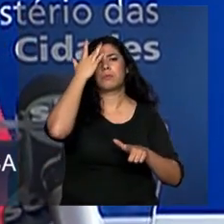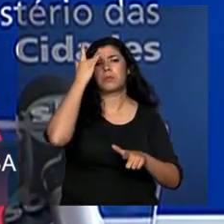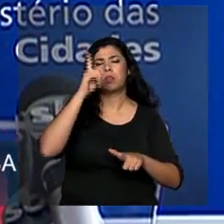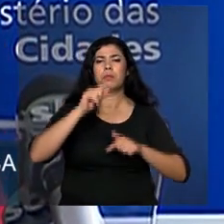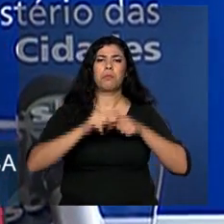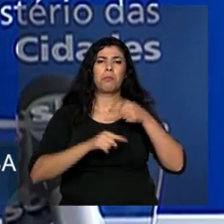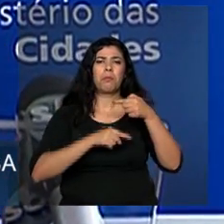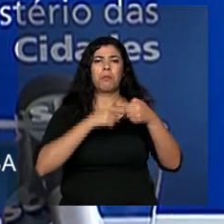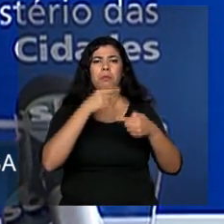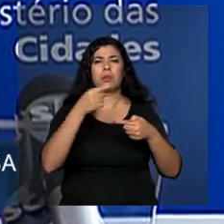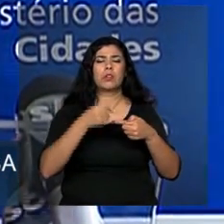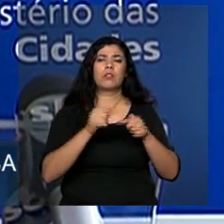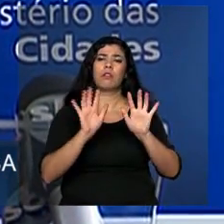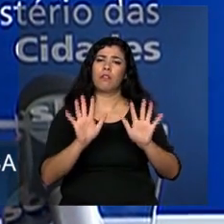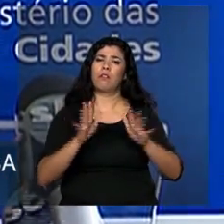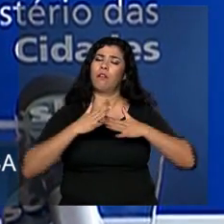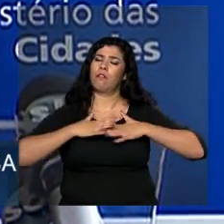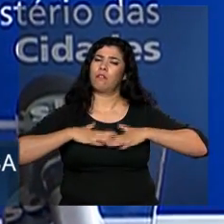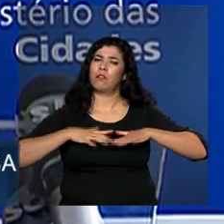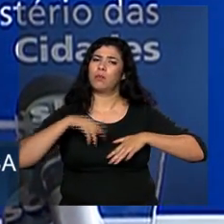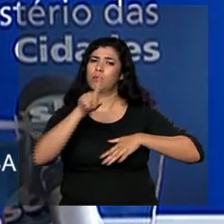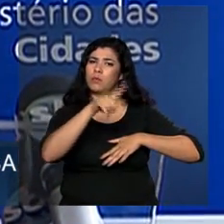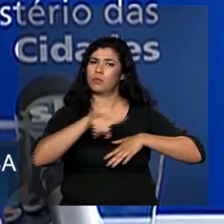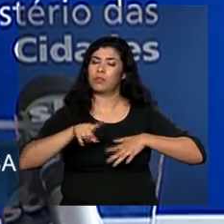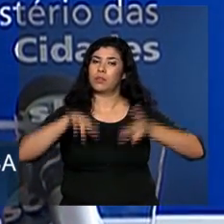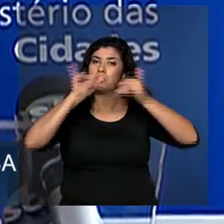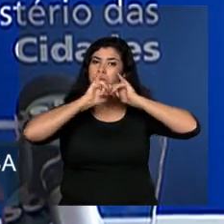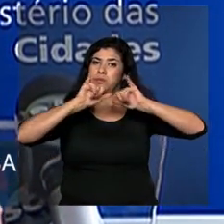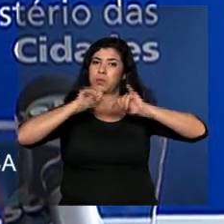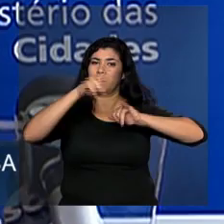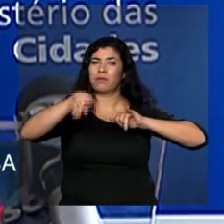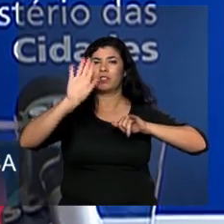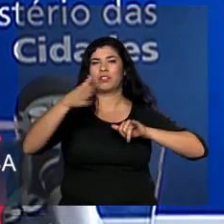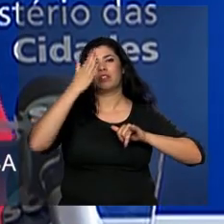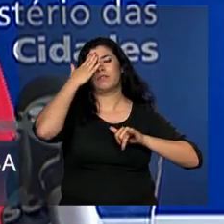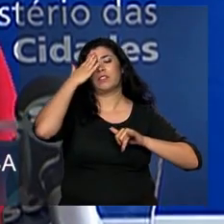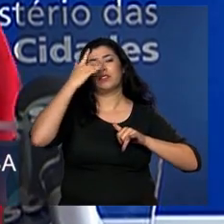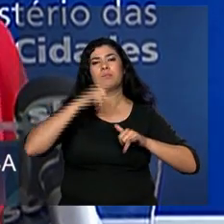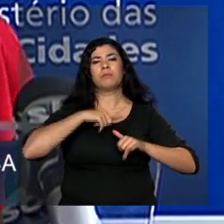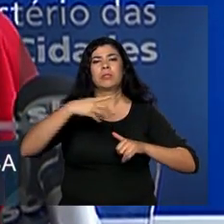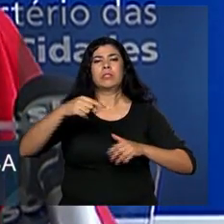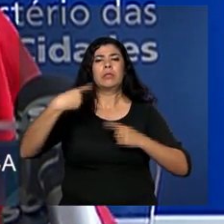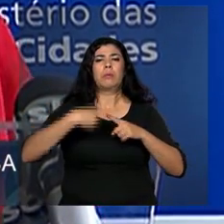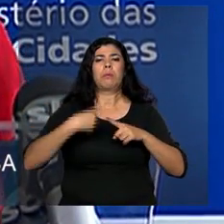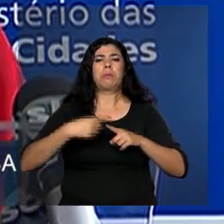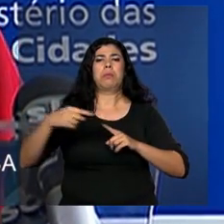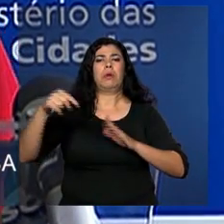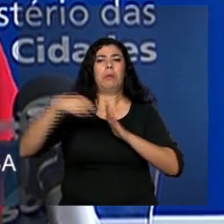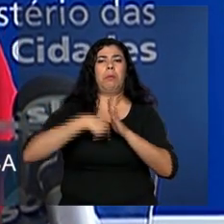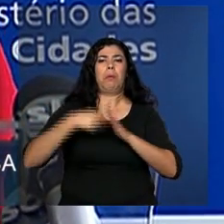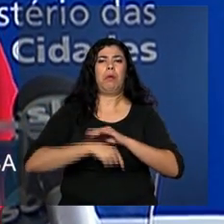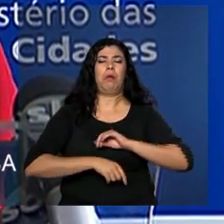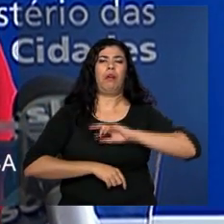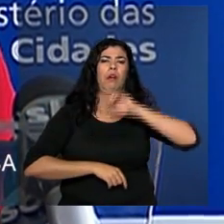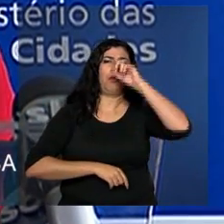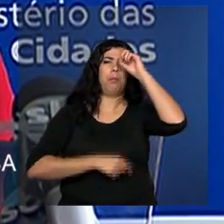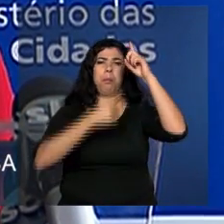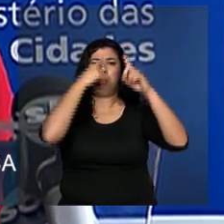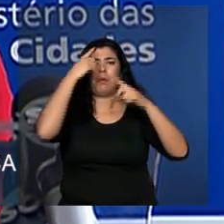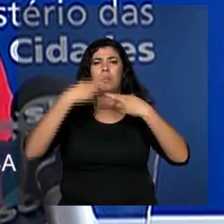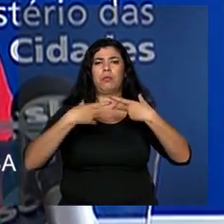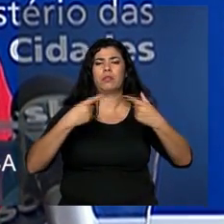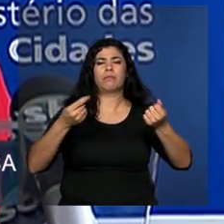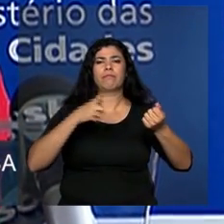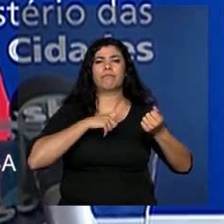sair. Quando sair, vocês todos saberão. Não tem muito sentido em ficar especulando sobre